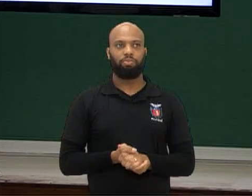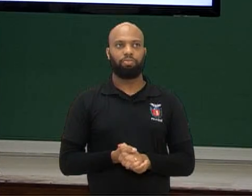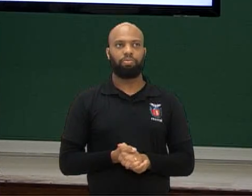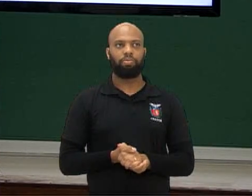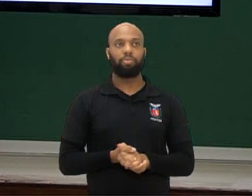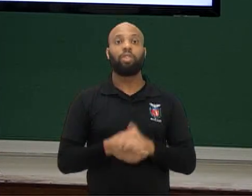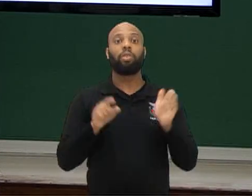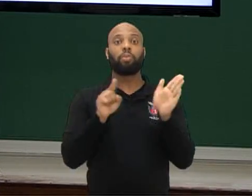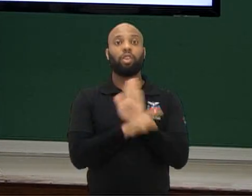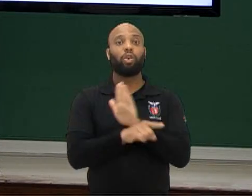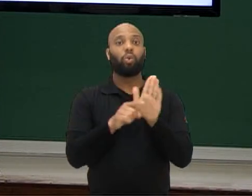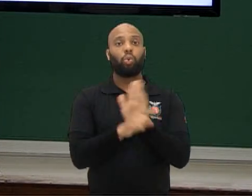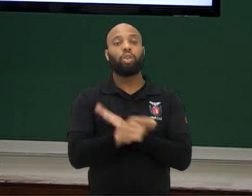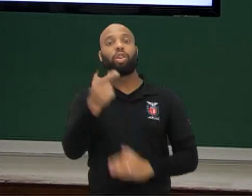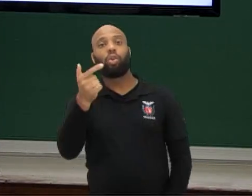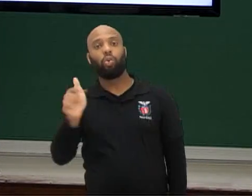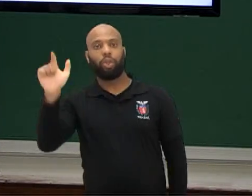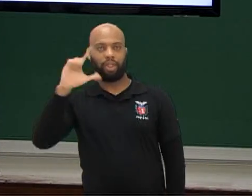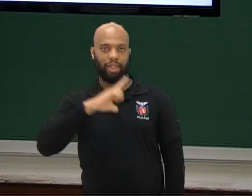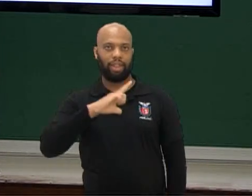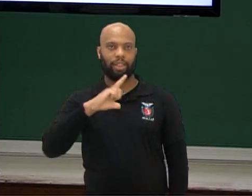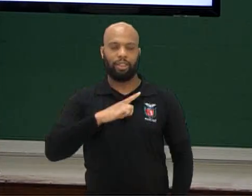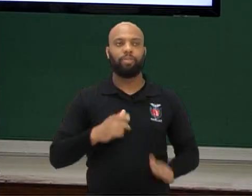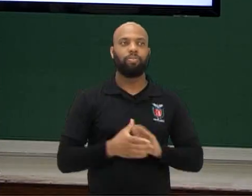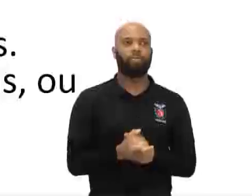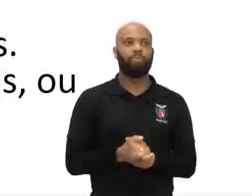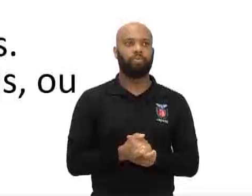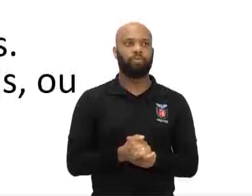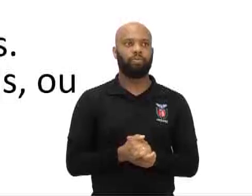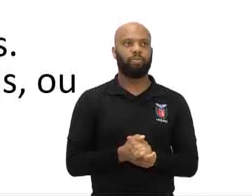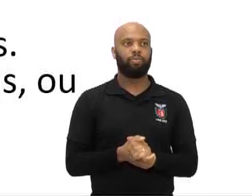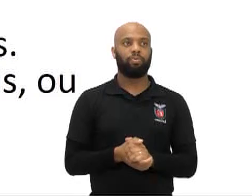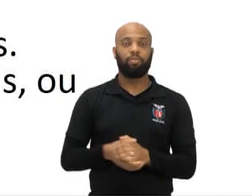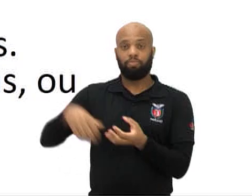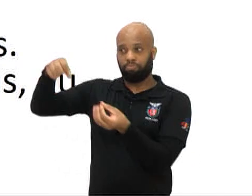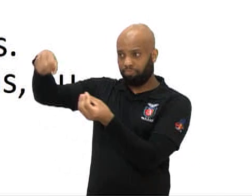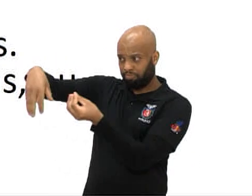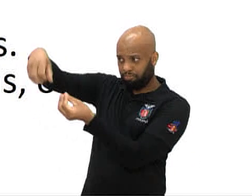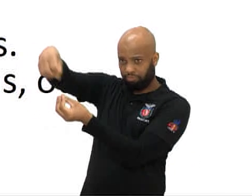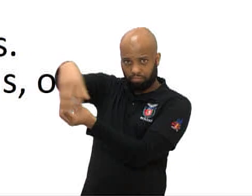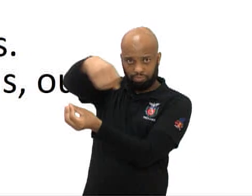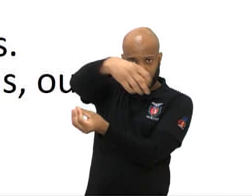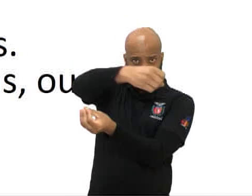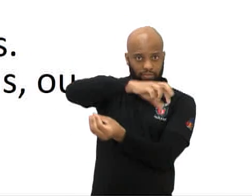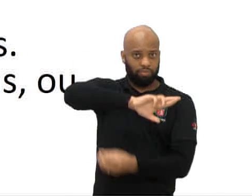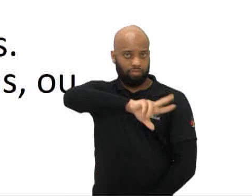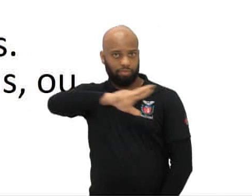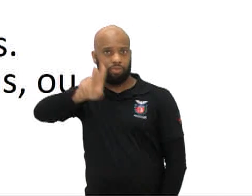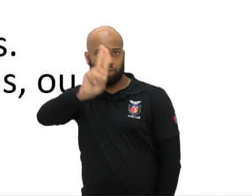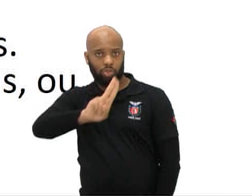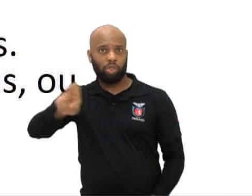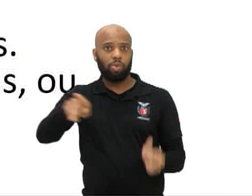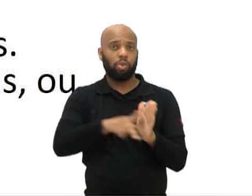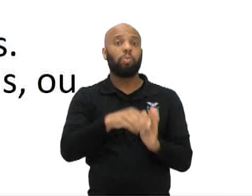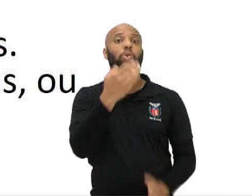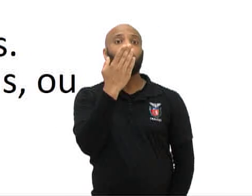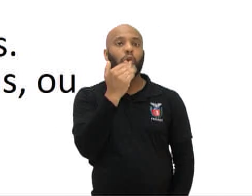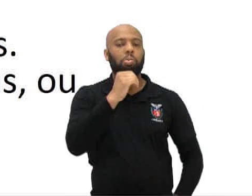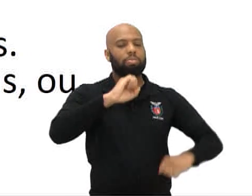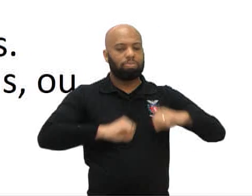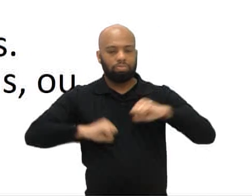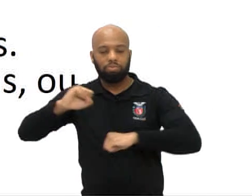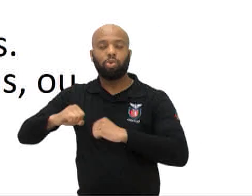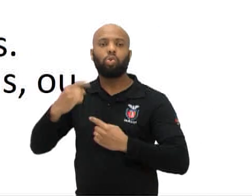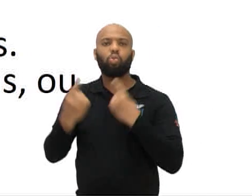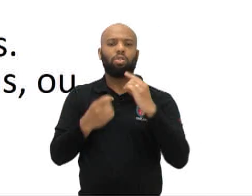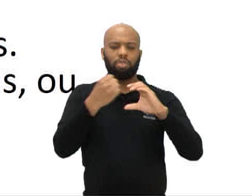bom. Agora vamos a mais um quiz da nossa aula. Muitos fungos são utilizados na indústria de alimentos.